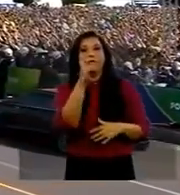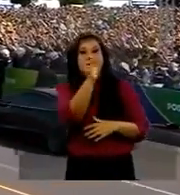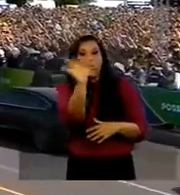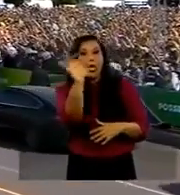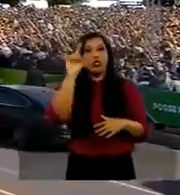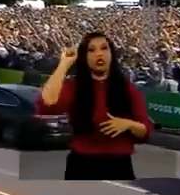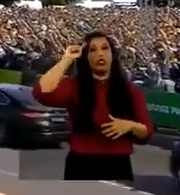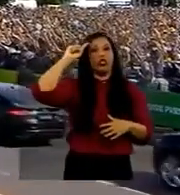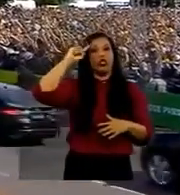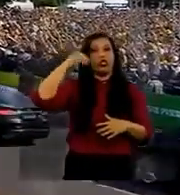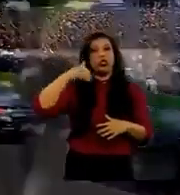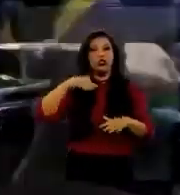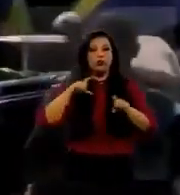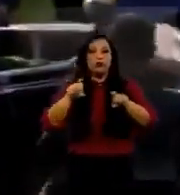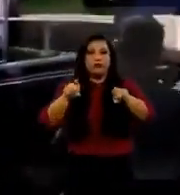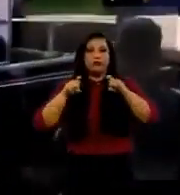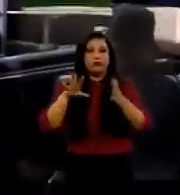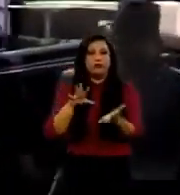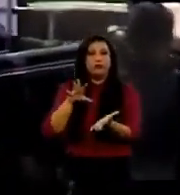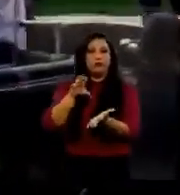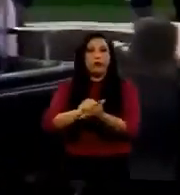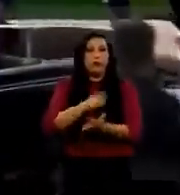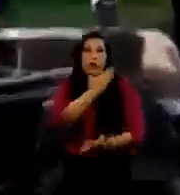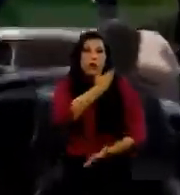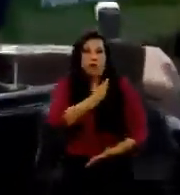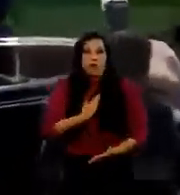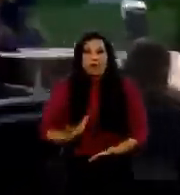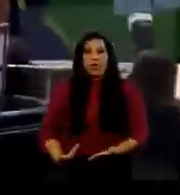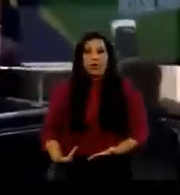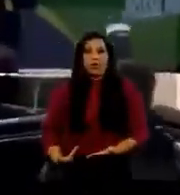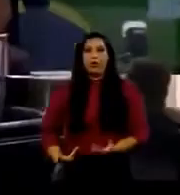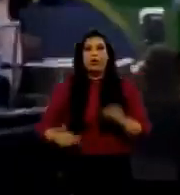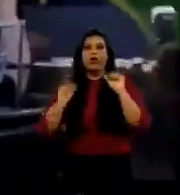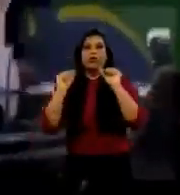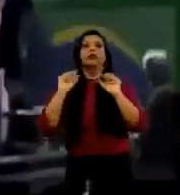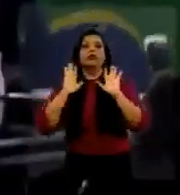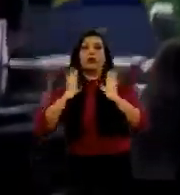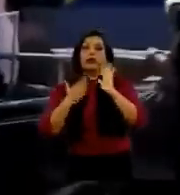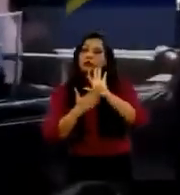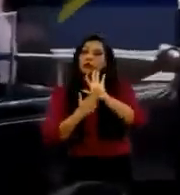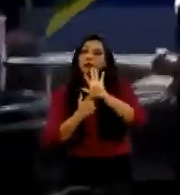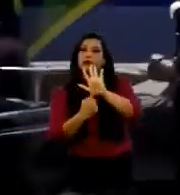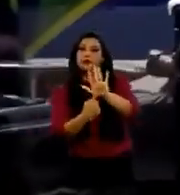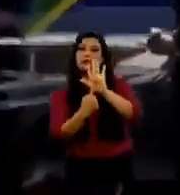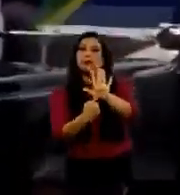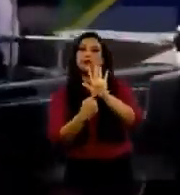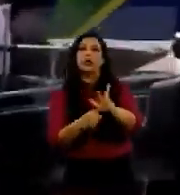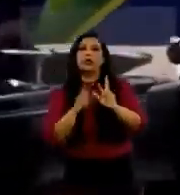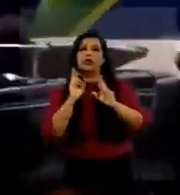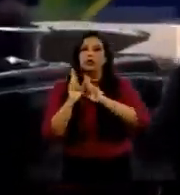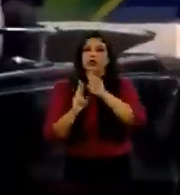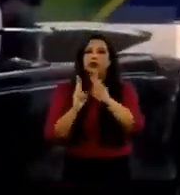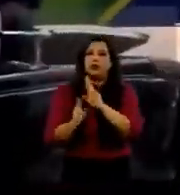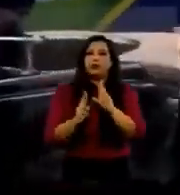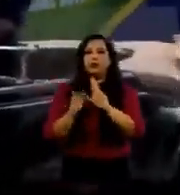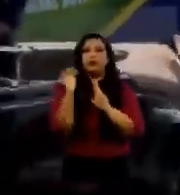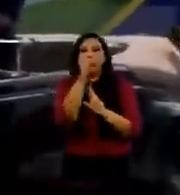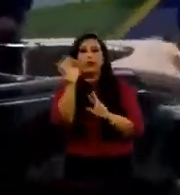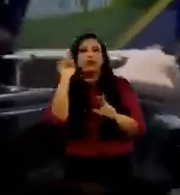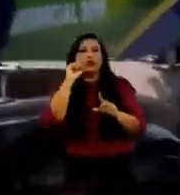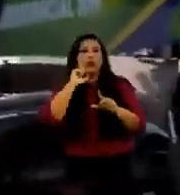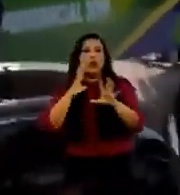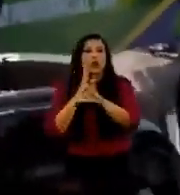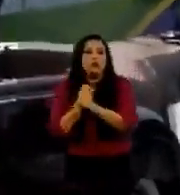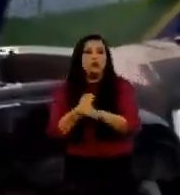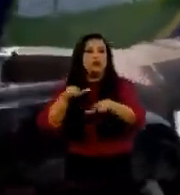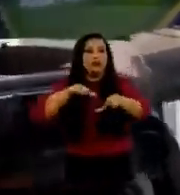dias da posse, né, os 100 dias de governo, onde eles devem apresentar os resultados desses 100 dias, esse já primeiro com